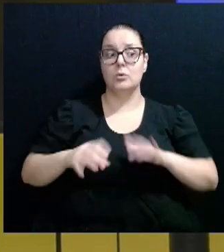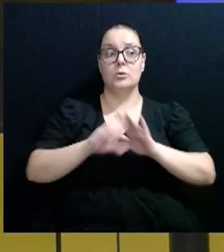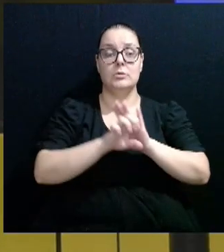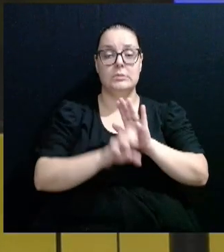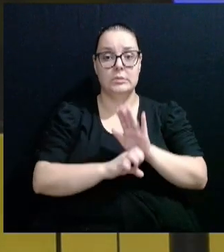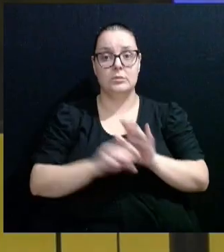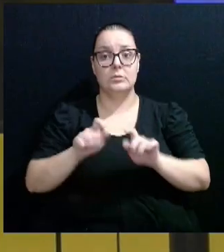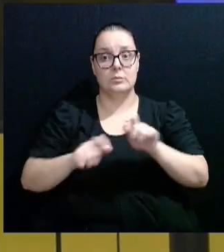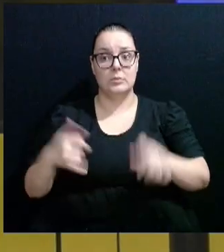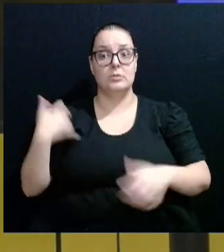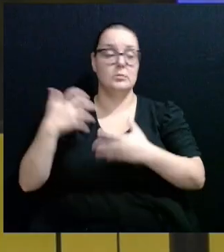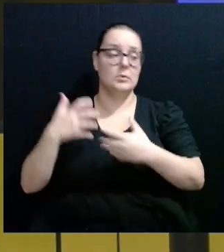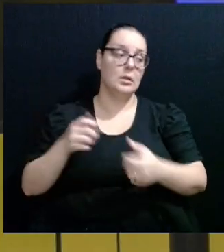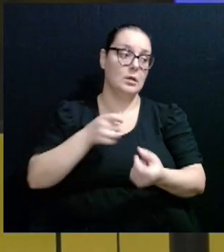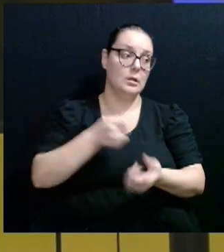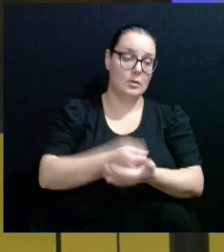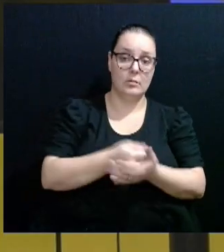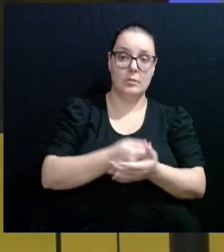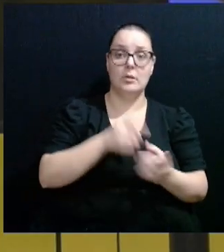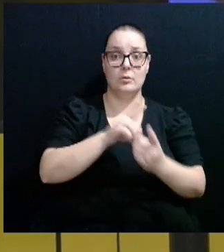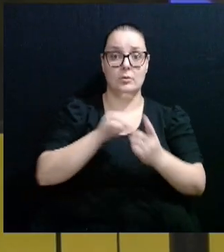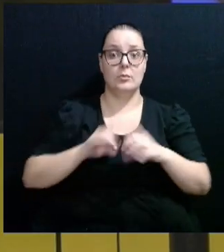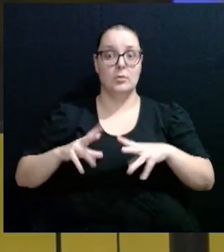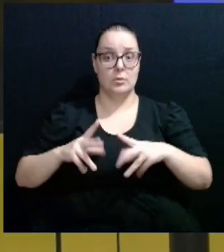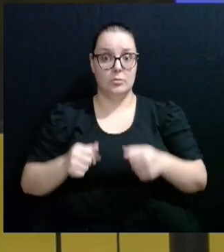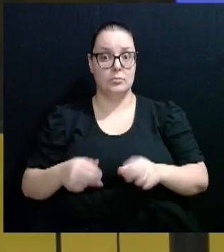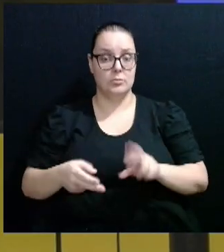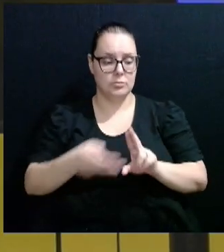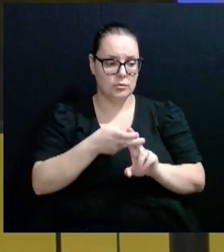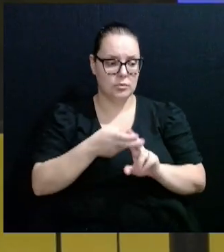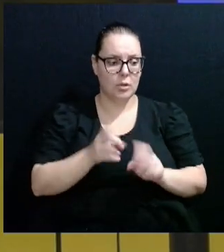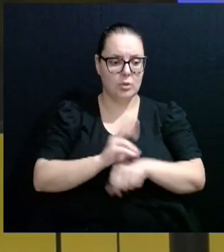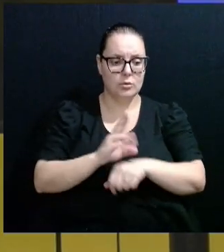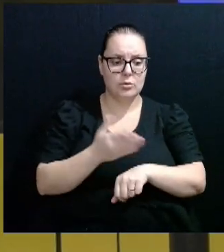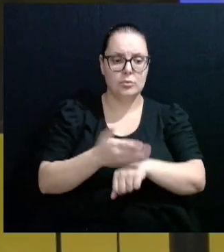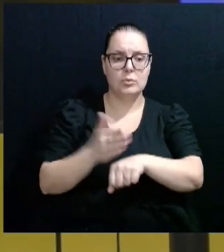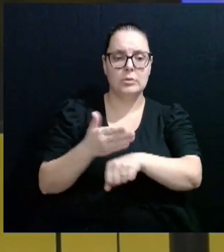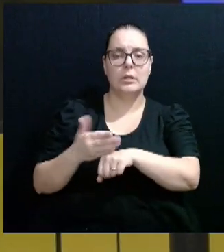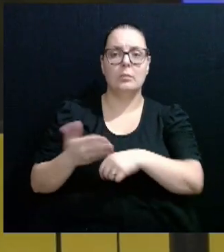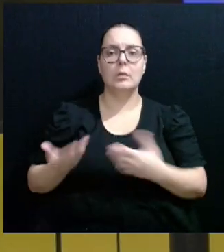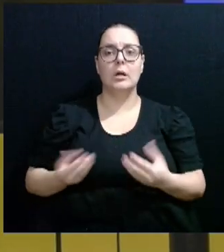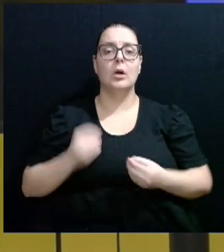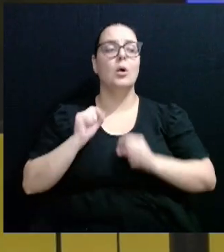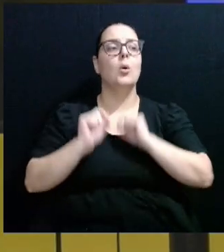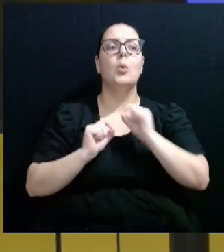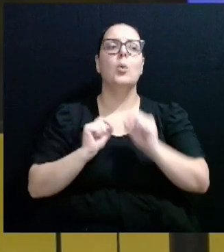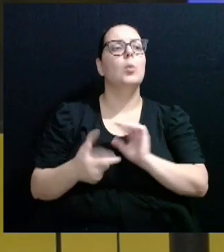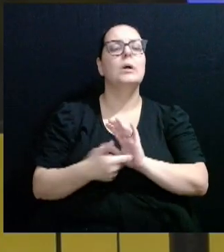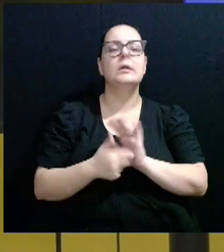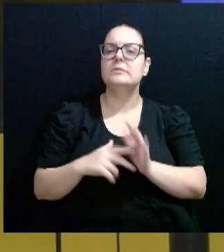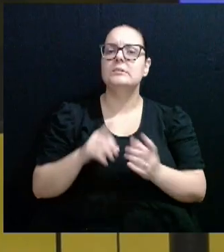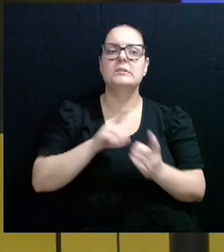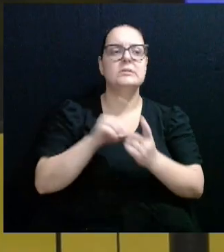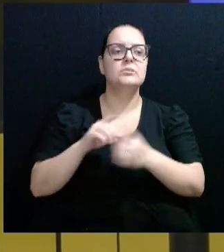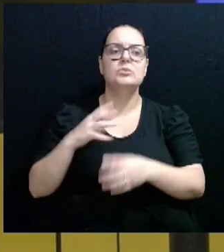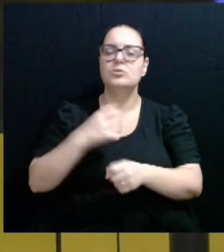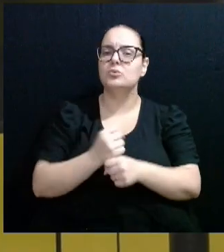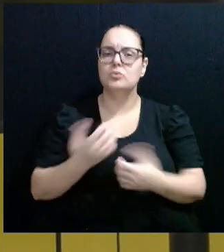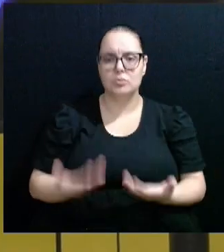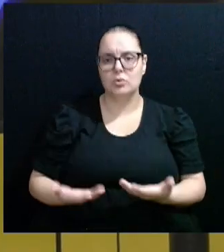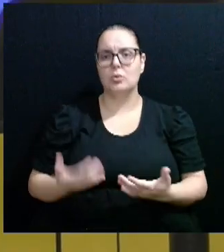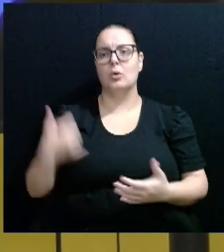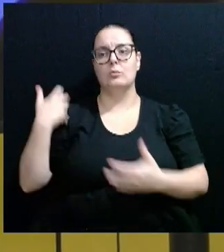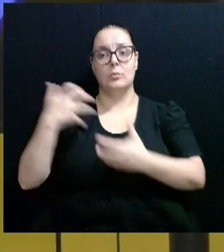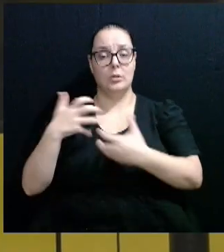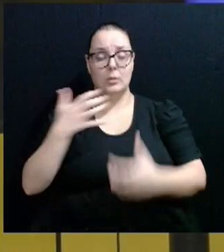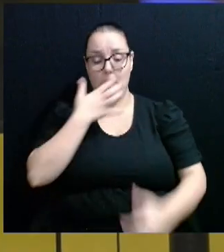garante atendimento integral no SUS. Doutor, na prática, o que significa esse atendimento integral para o idoso que